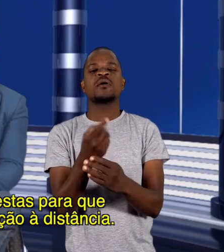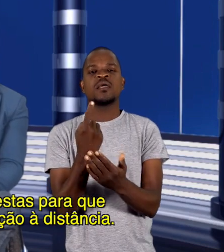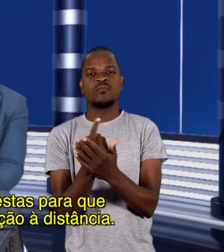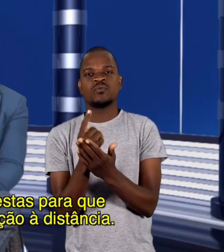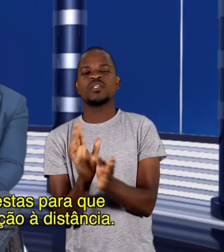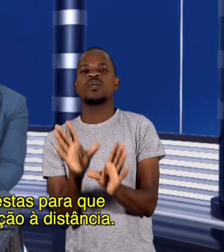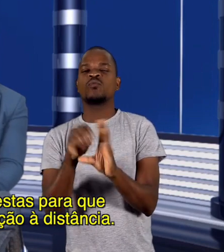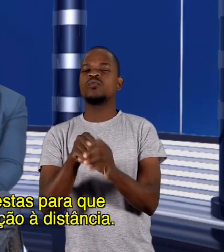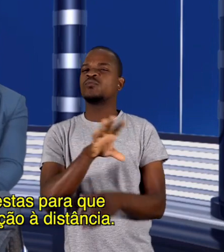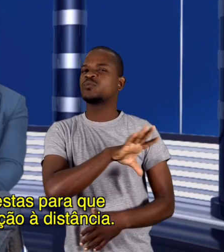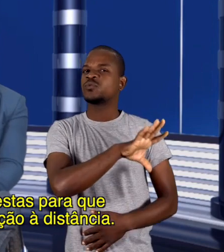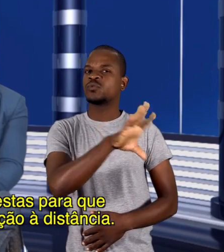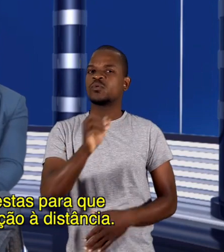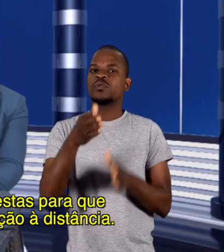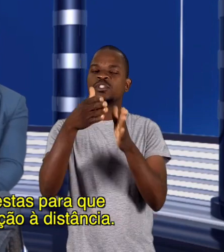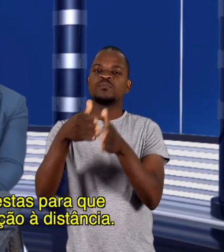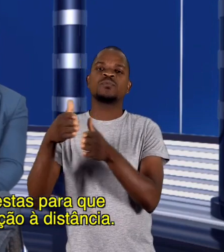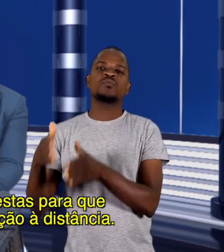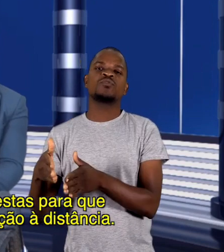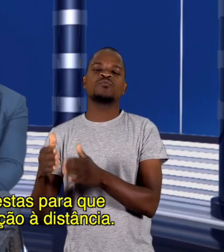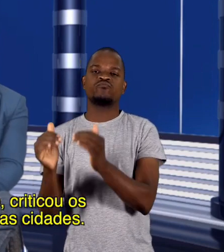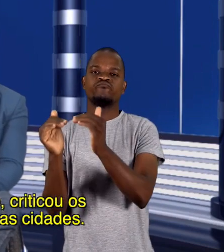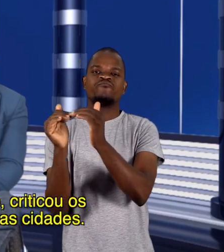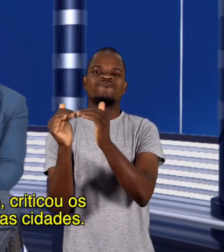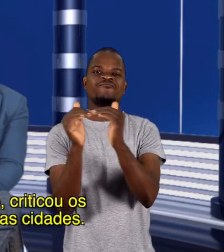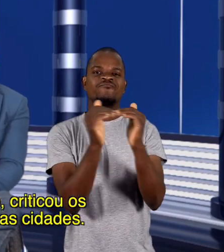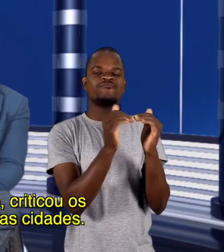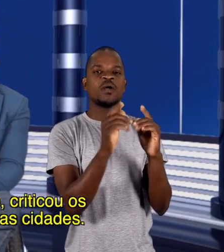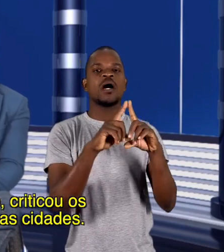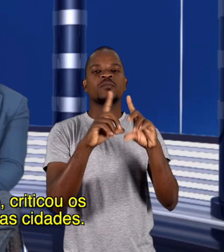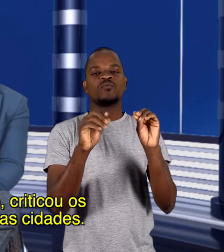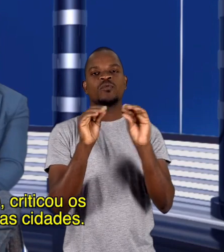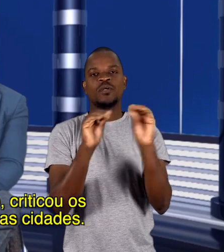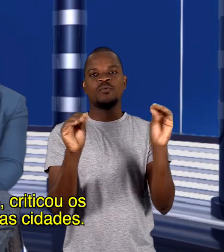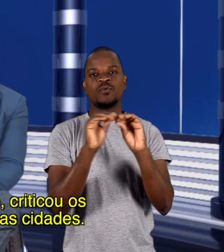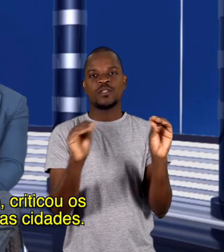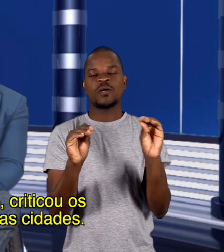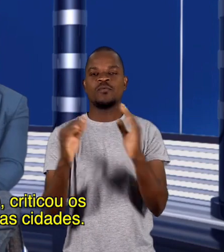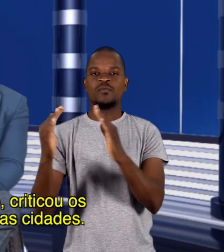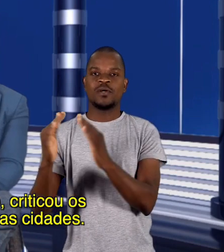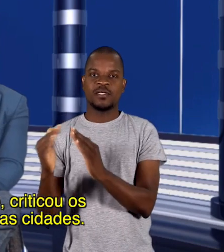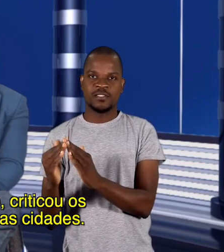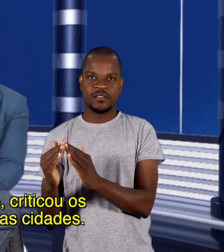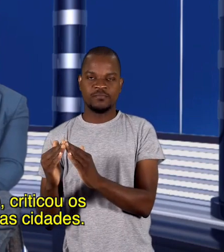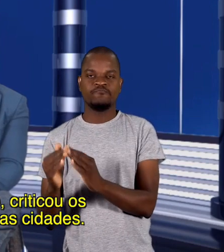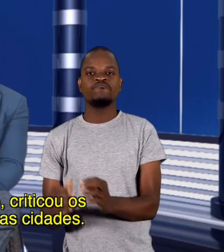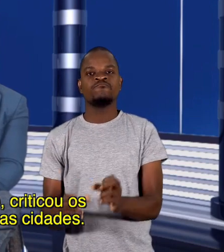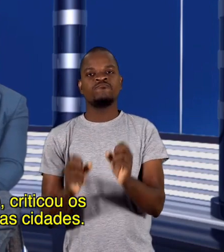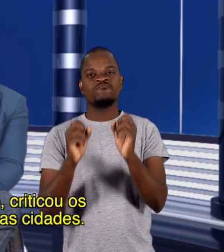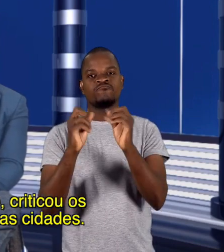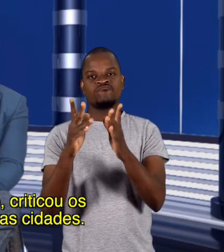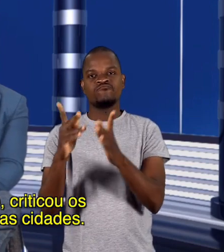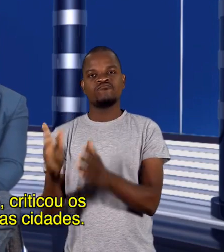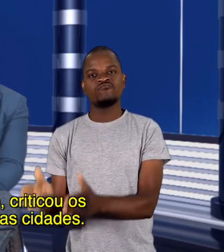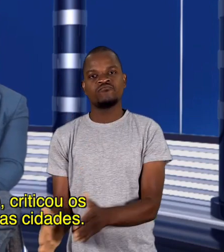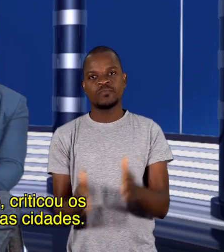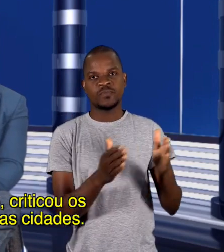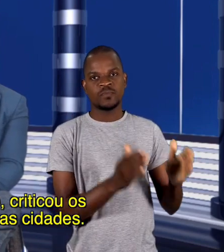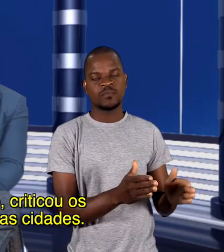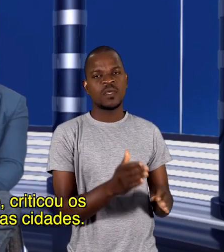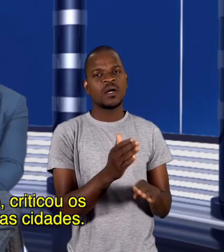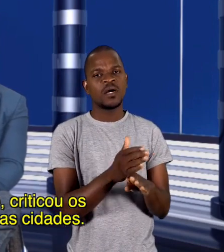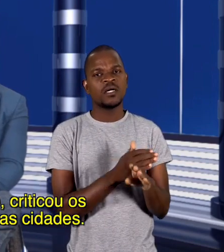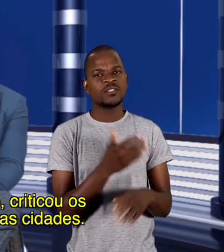beneficiado no meio desta educação distante exato e uma outra coisa Benilde que eu constatei na tua página do Facebook que